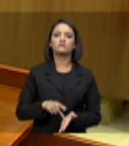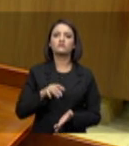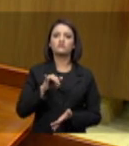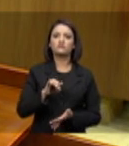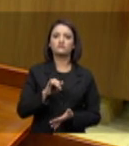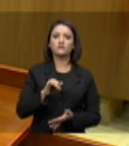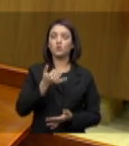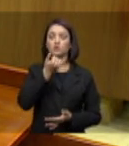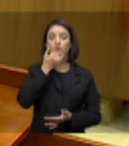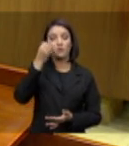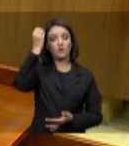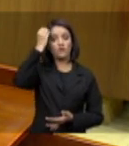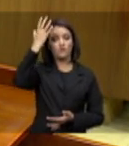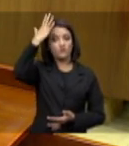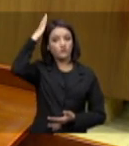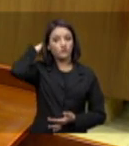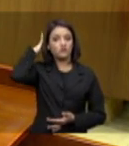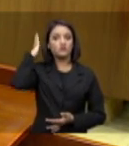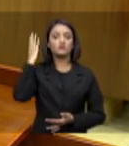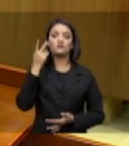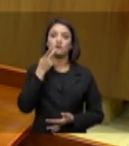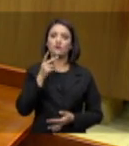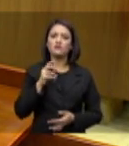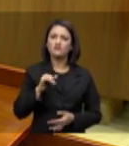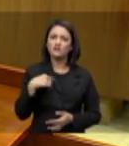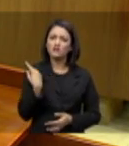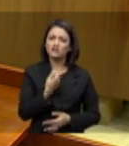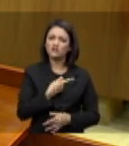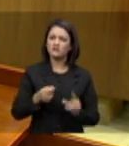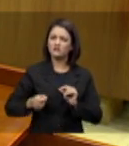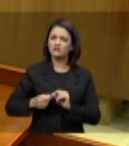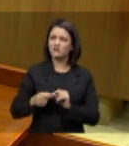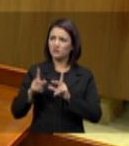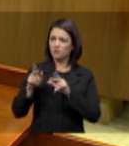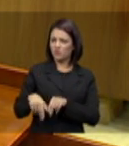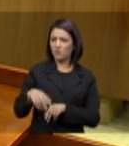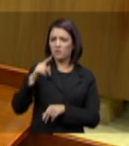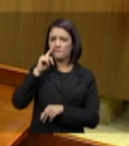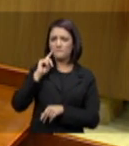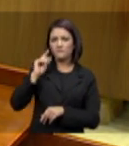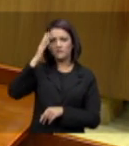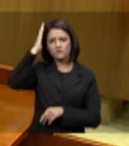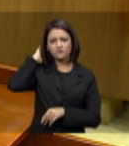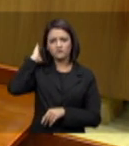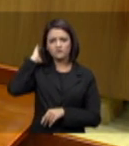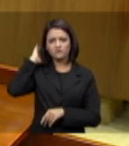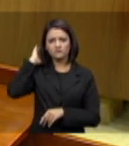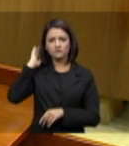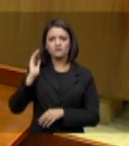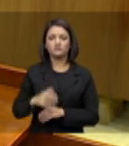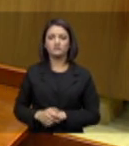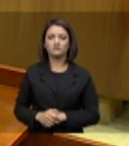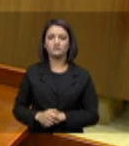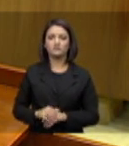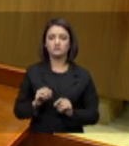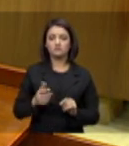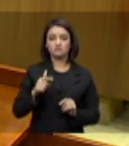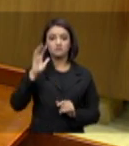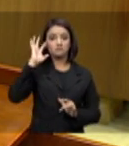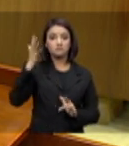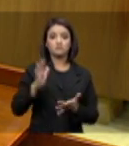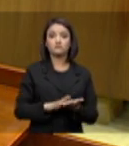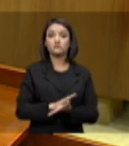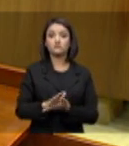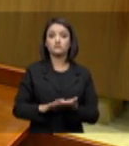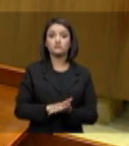a linha que o mesmo a hora da sua aí pode ser dia de extinção sem resolução de nata dessa questão